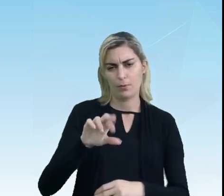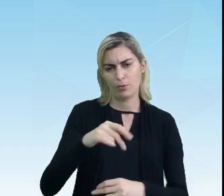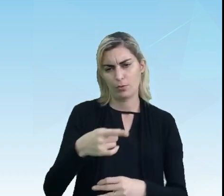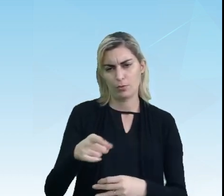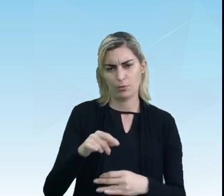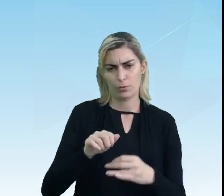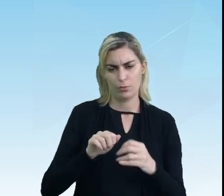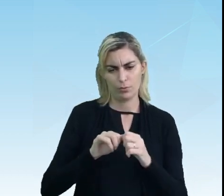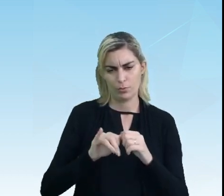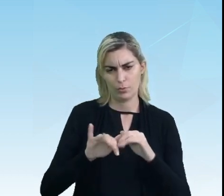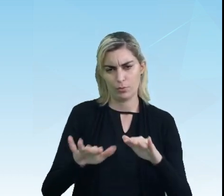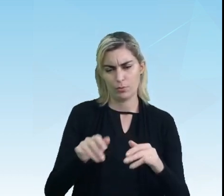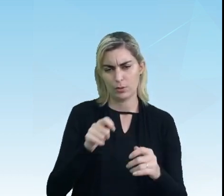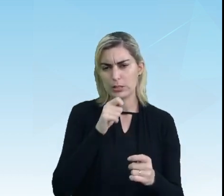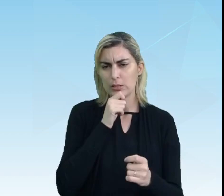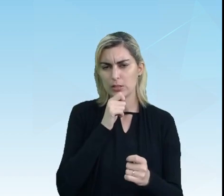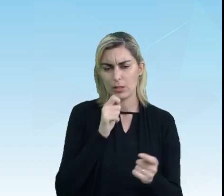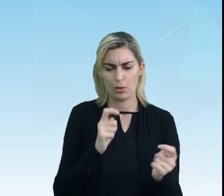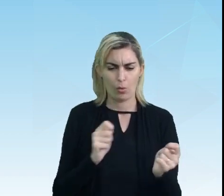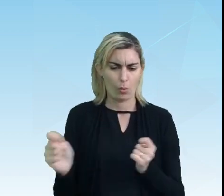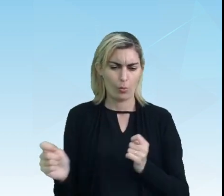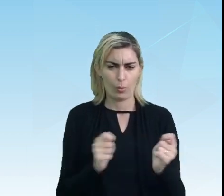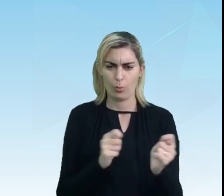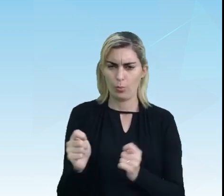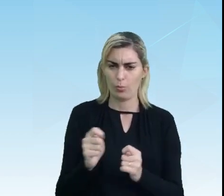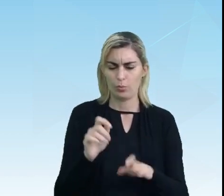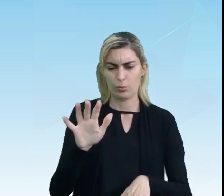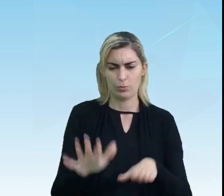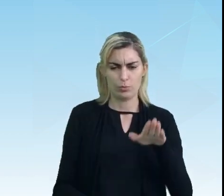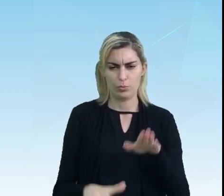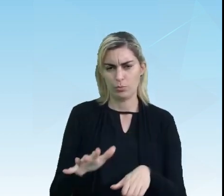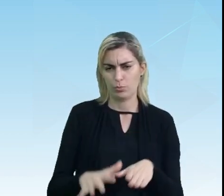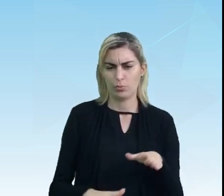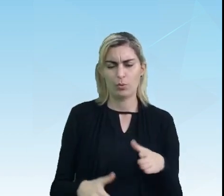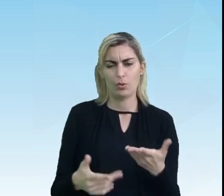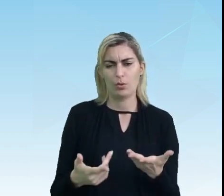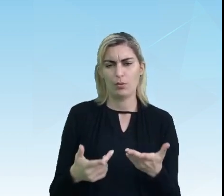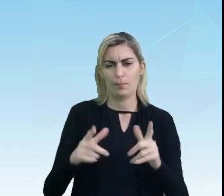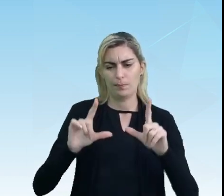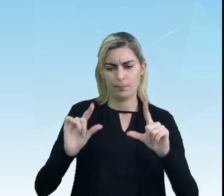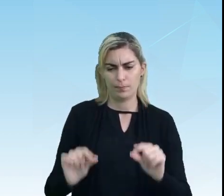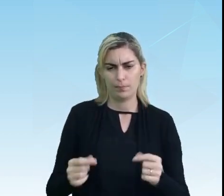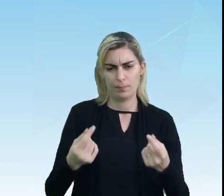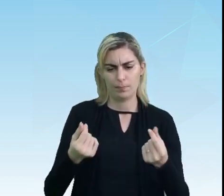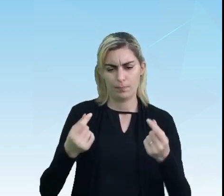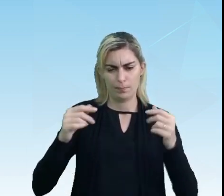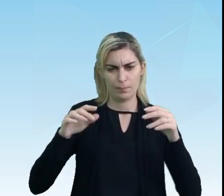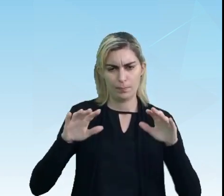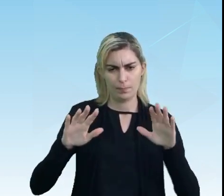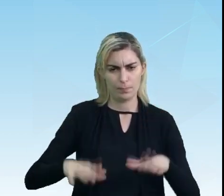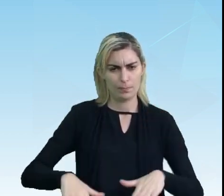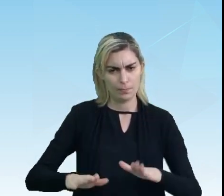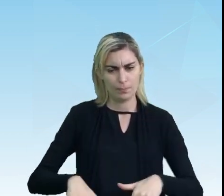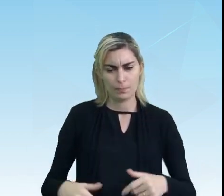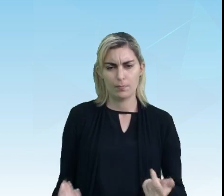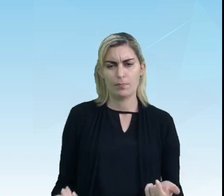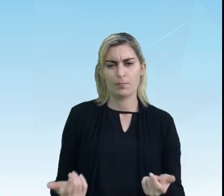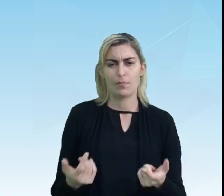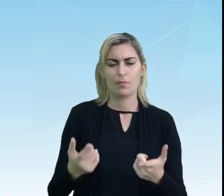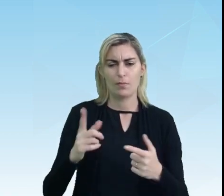ele é expansivo e sem controle. Vai depender do corte de custos de produção baixos e preços altos.